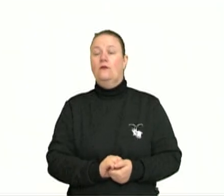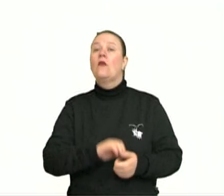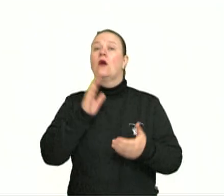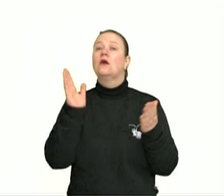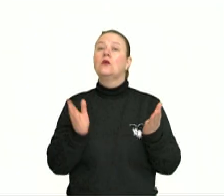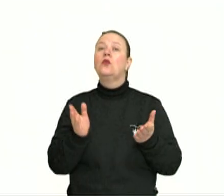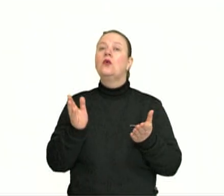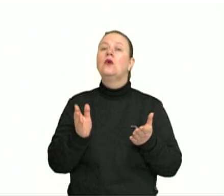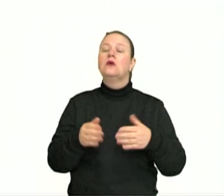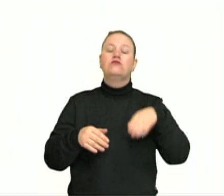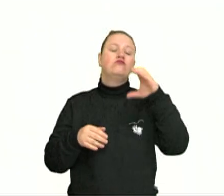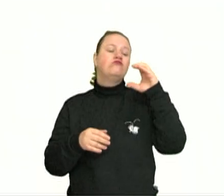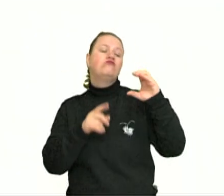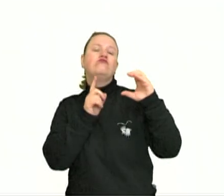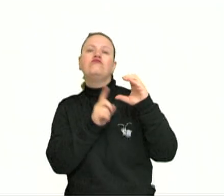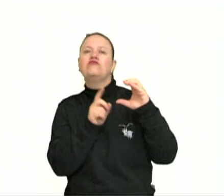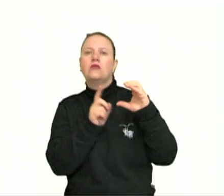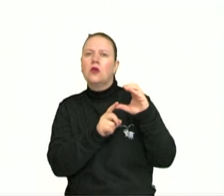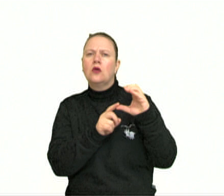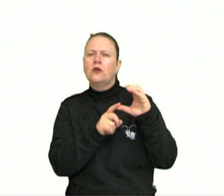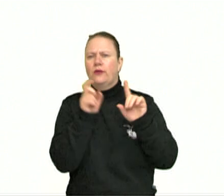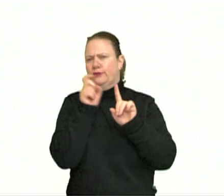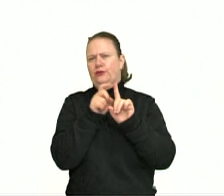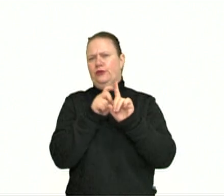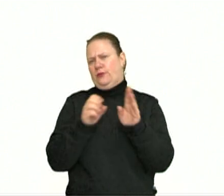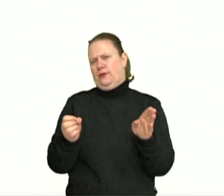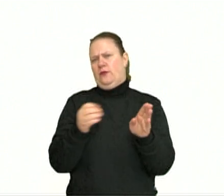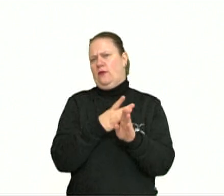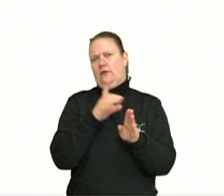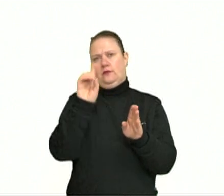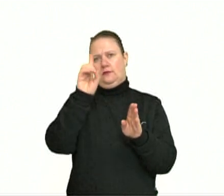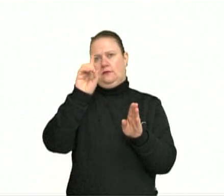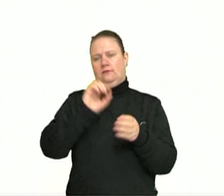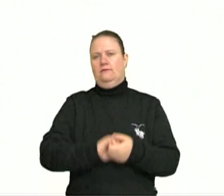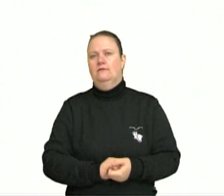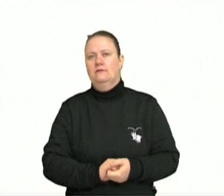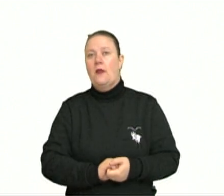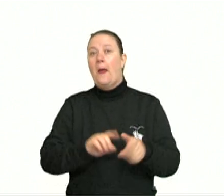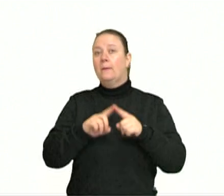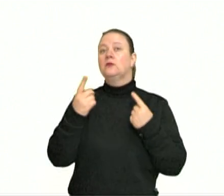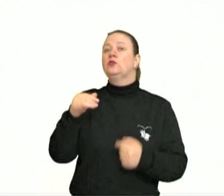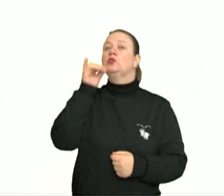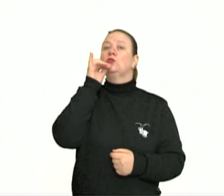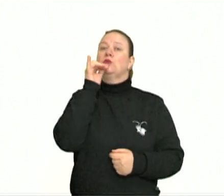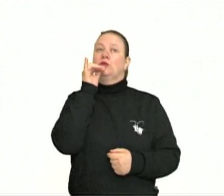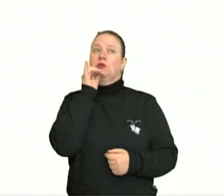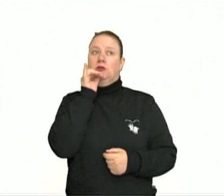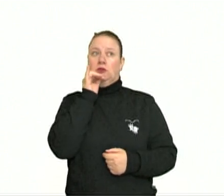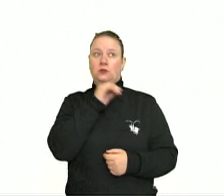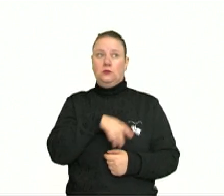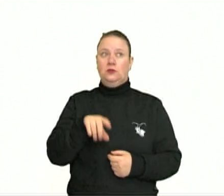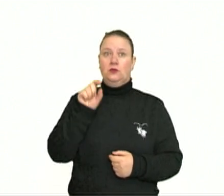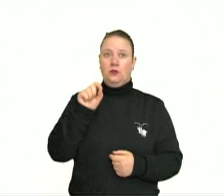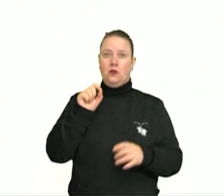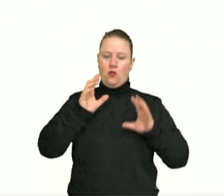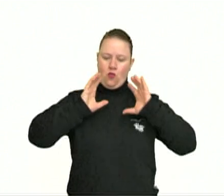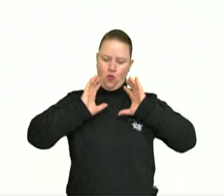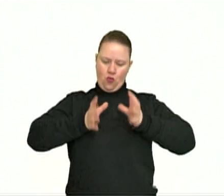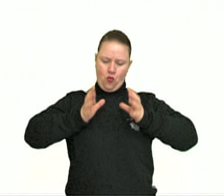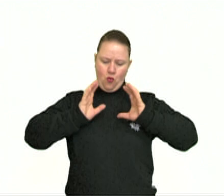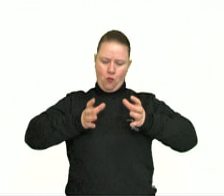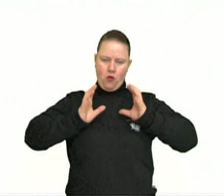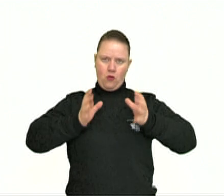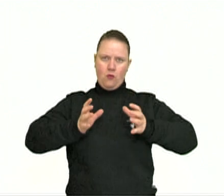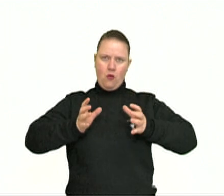essa força centrípeta não é um novo tipo de força, certo? Então, alguns exemplos que a gente pode ter aqui. Uma bola presa a